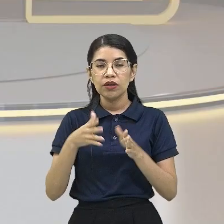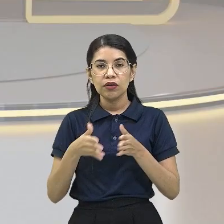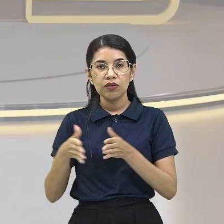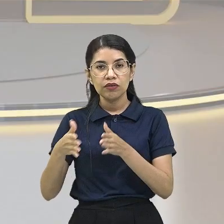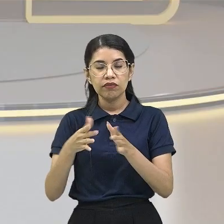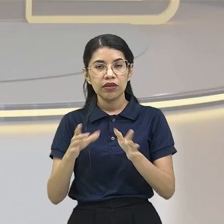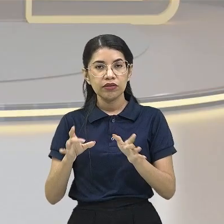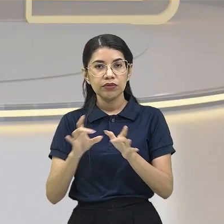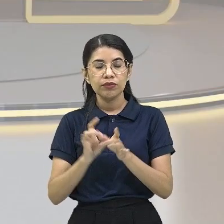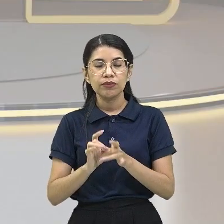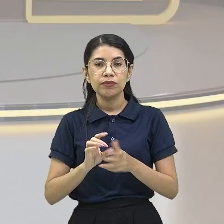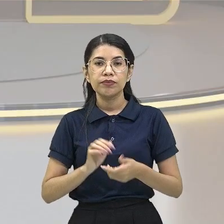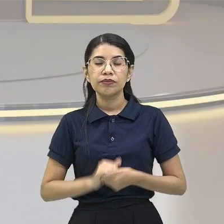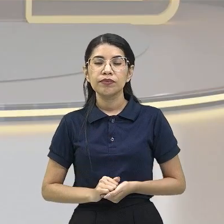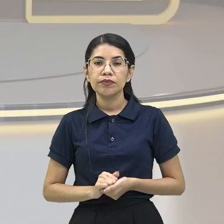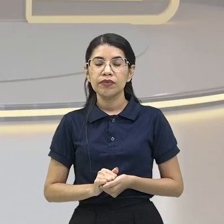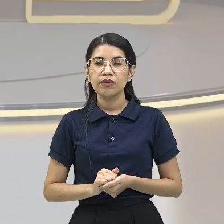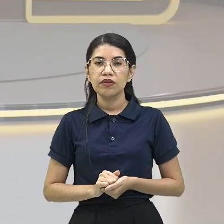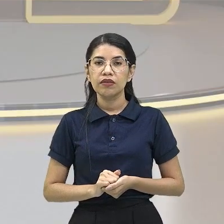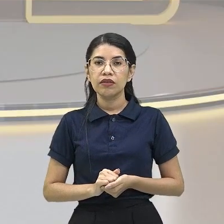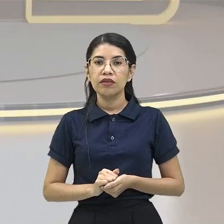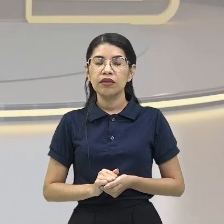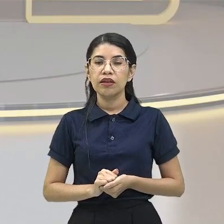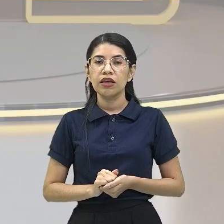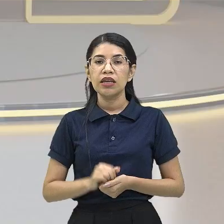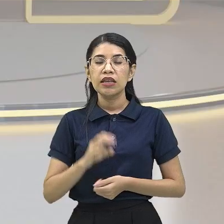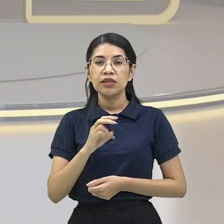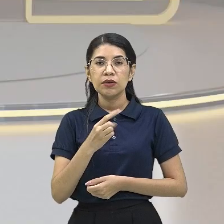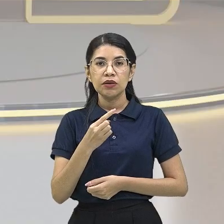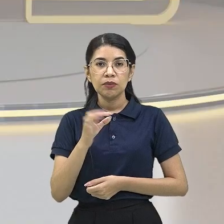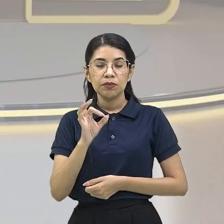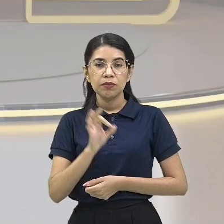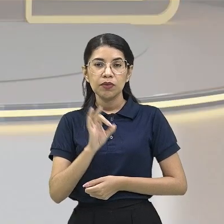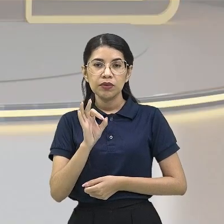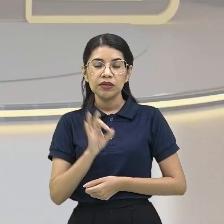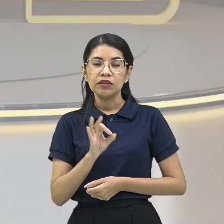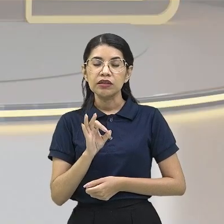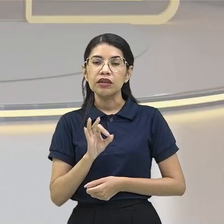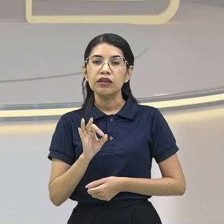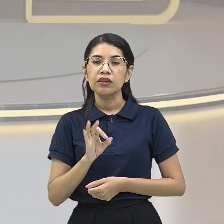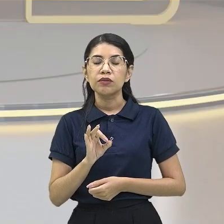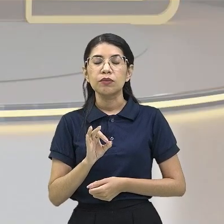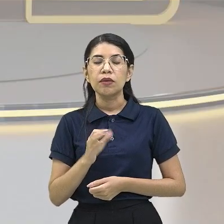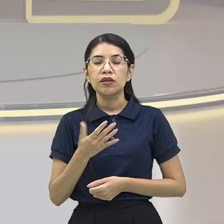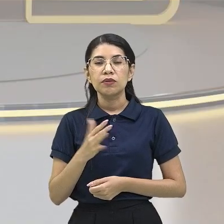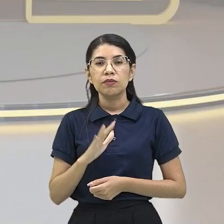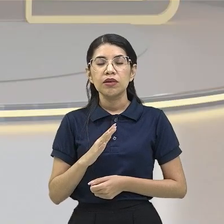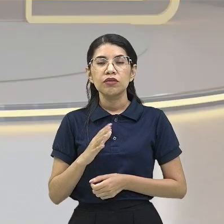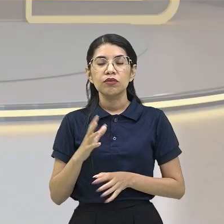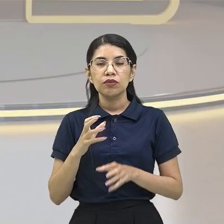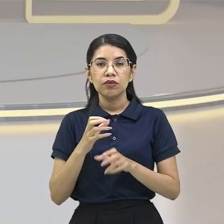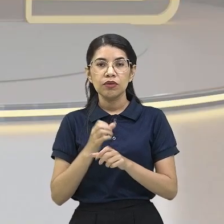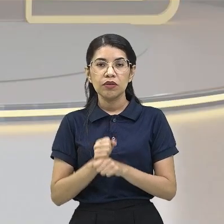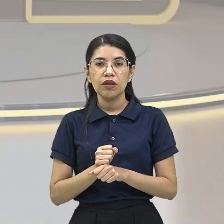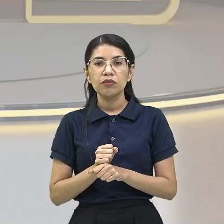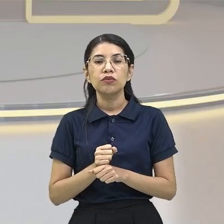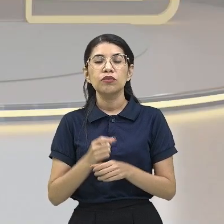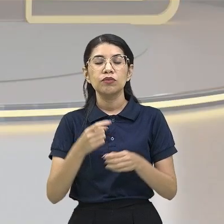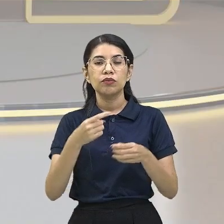bom? E aí nós temos que apenas 51%, né, aproximadamente aí